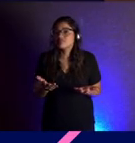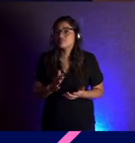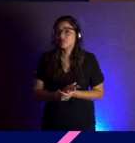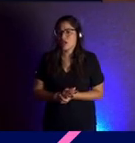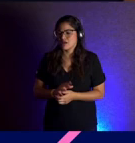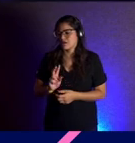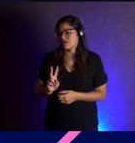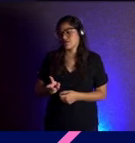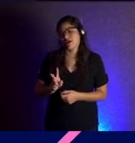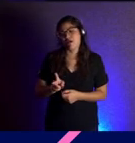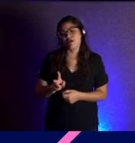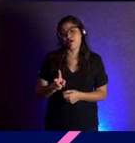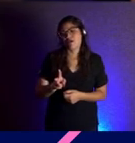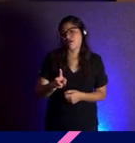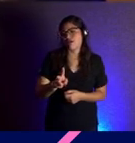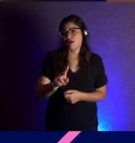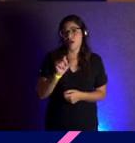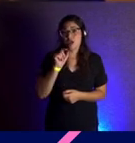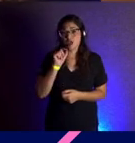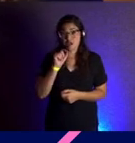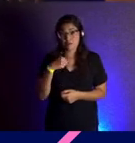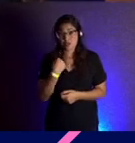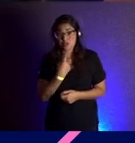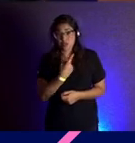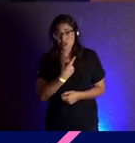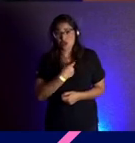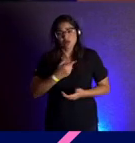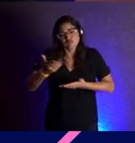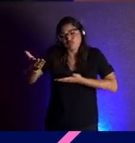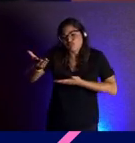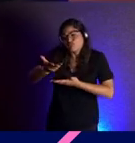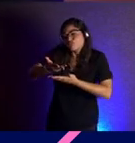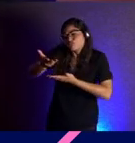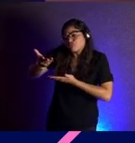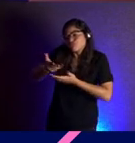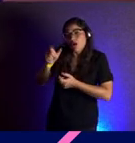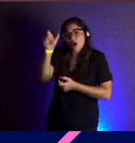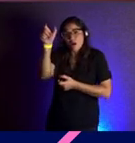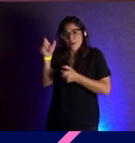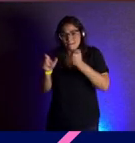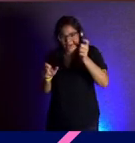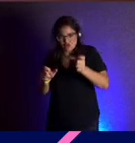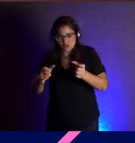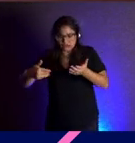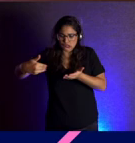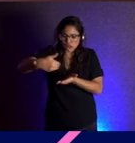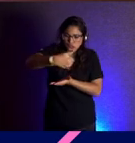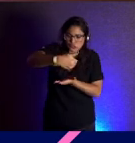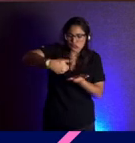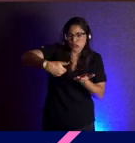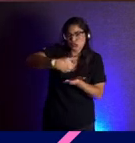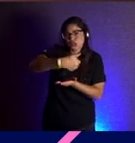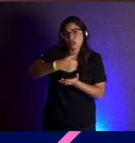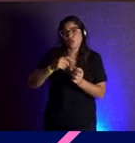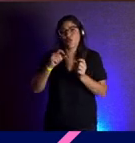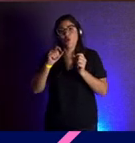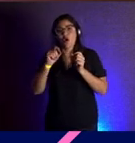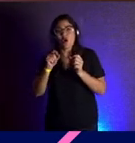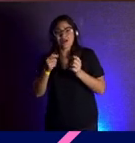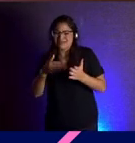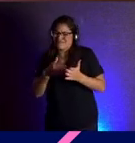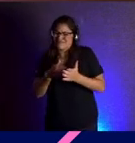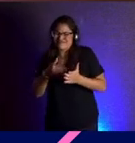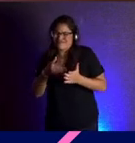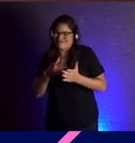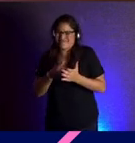frequência, a gente interage com pessoas que Sim, elas refutam essa